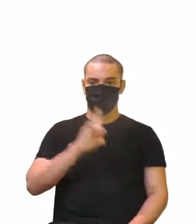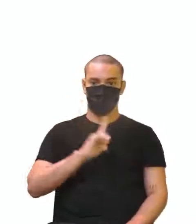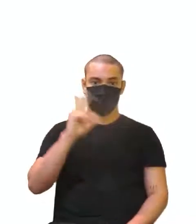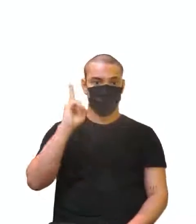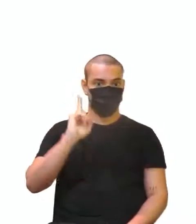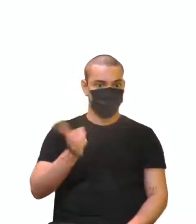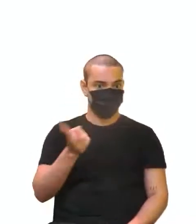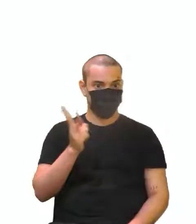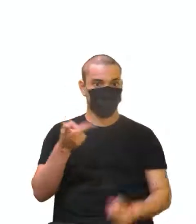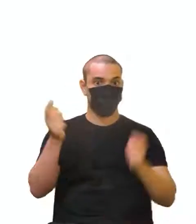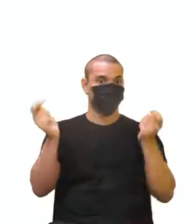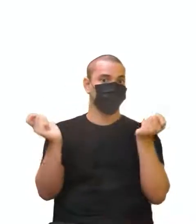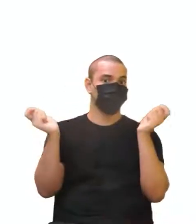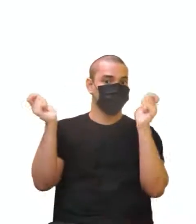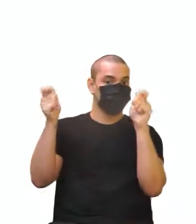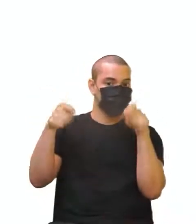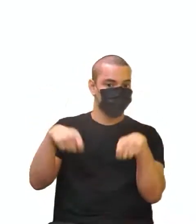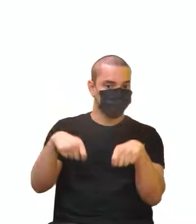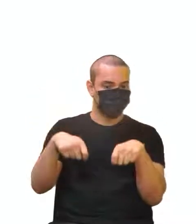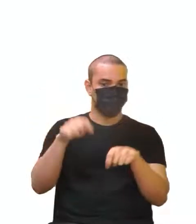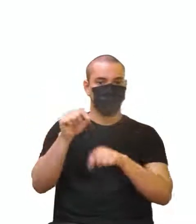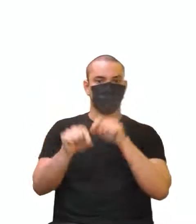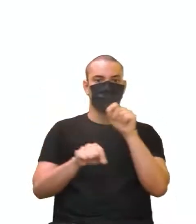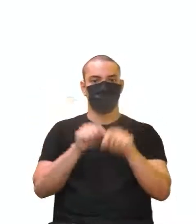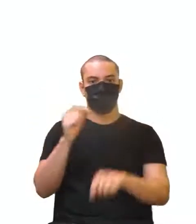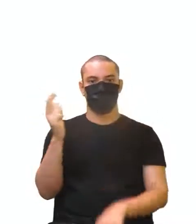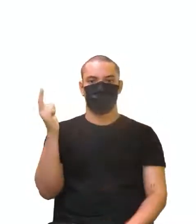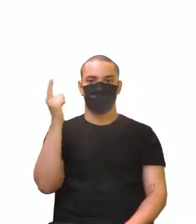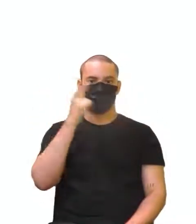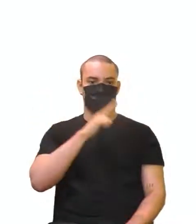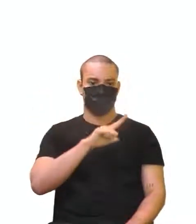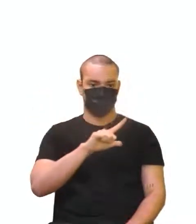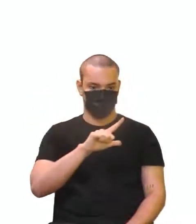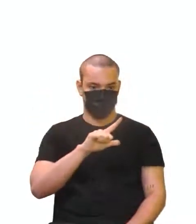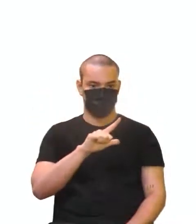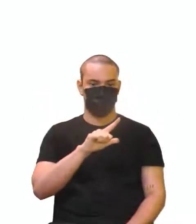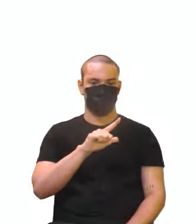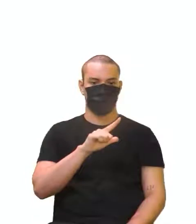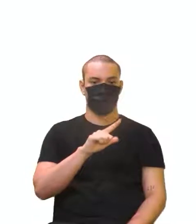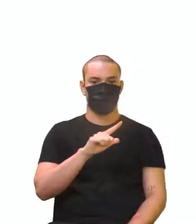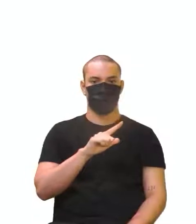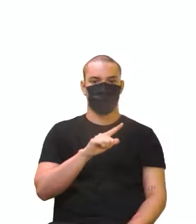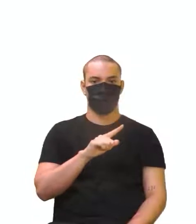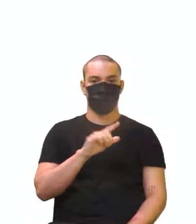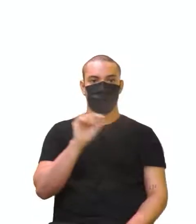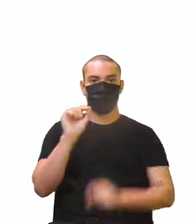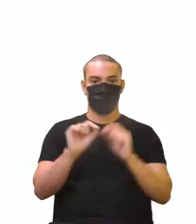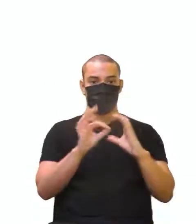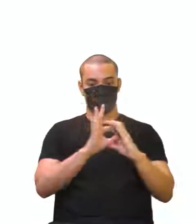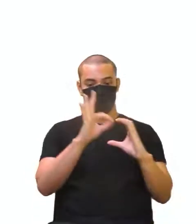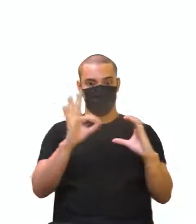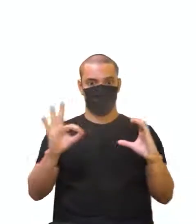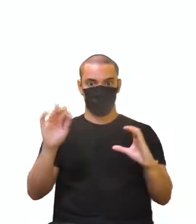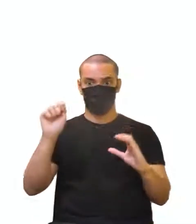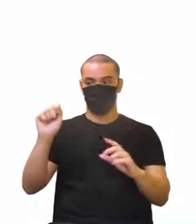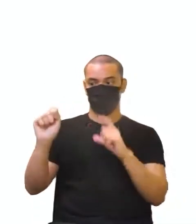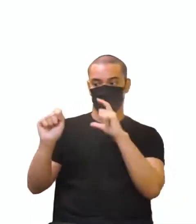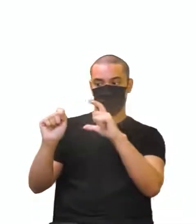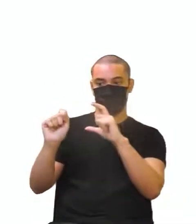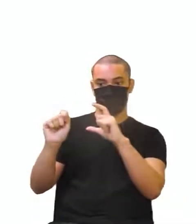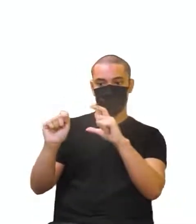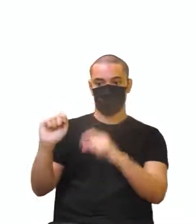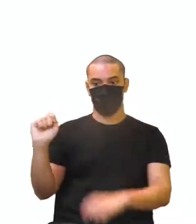mesma probabilidade de formar gametas portadores do gene do alelo azão do